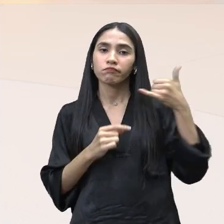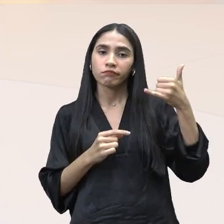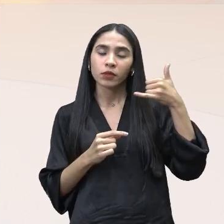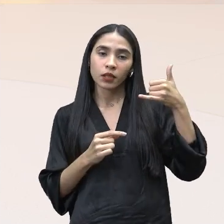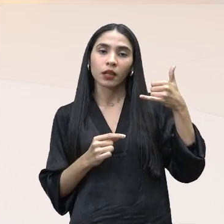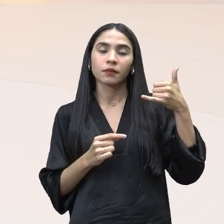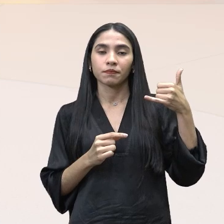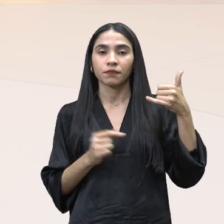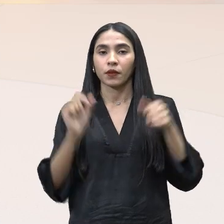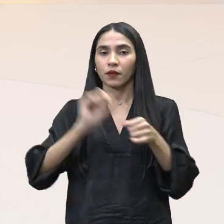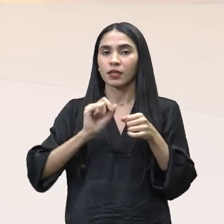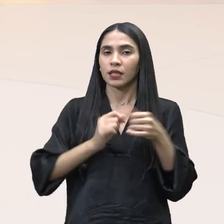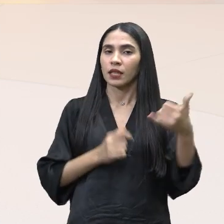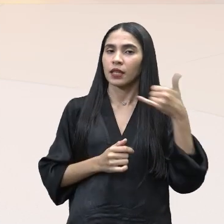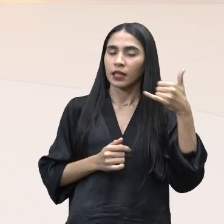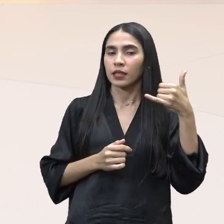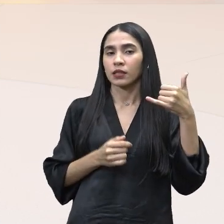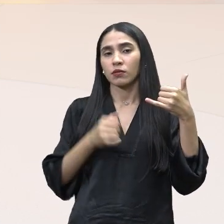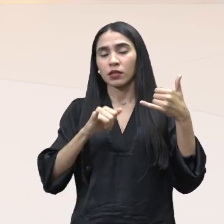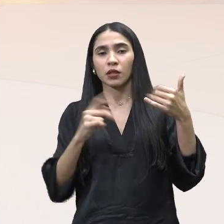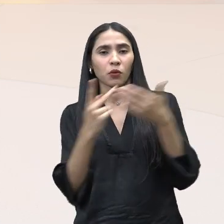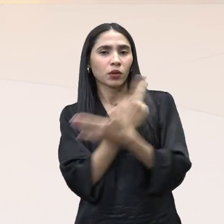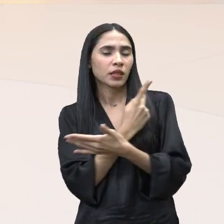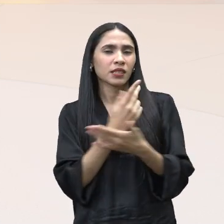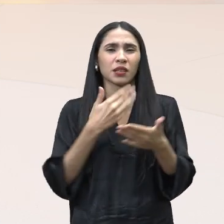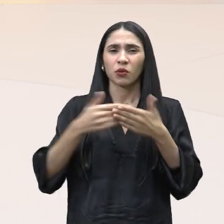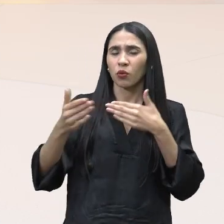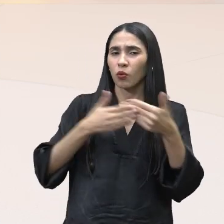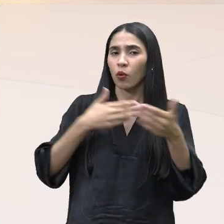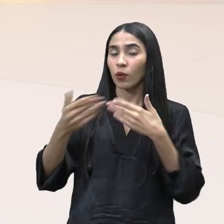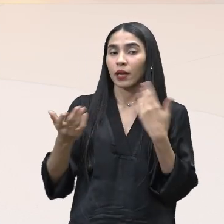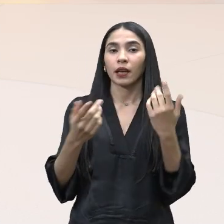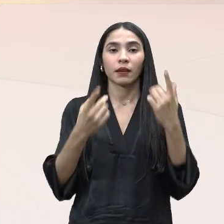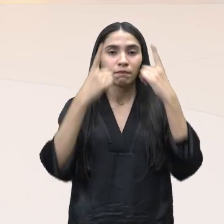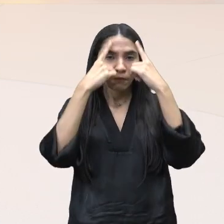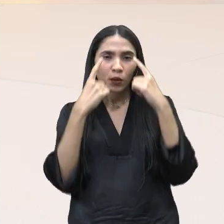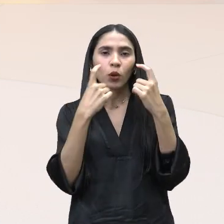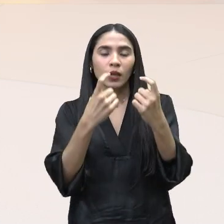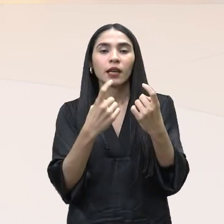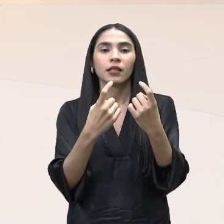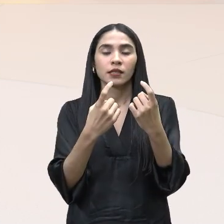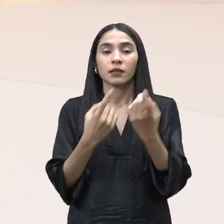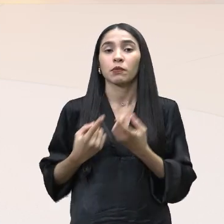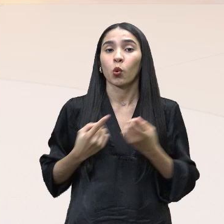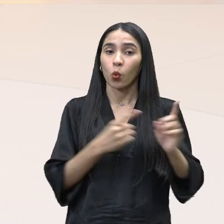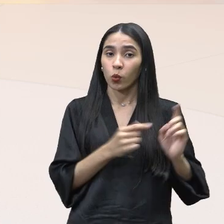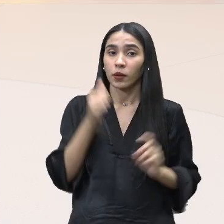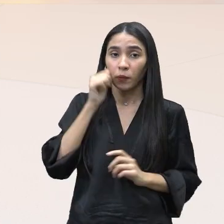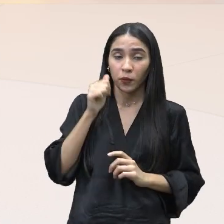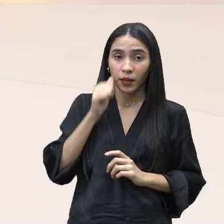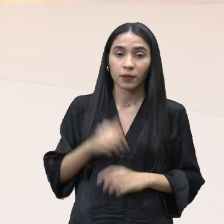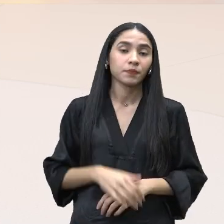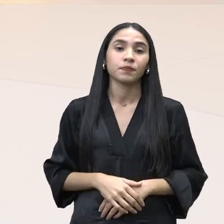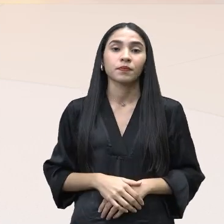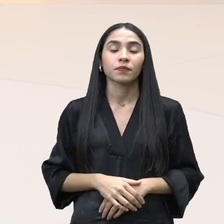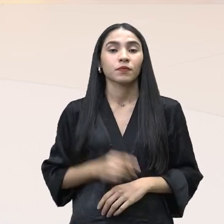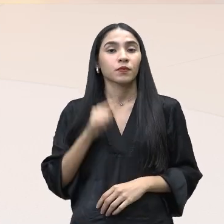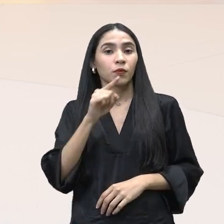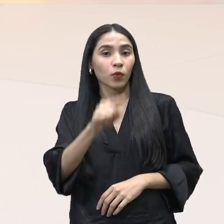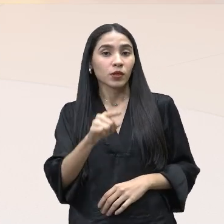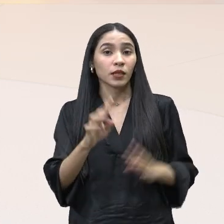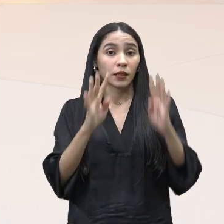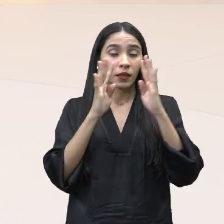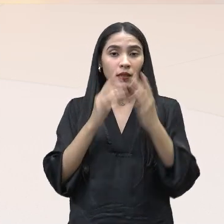fazer ligação quando tiver acontecendo qualquer tipo, né, de violência contra a mulher. Você que está